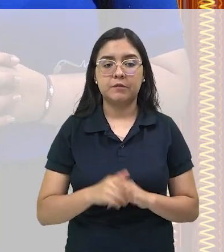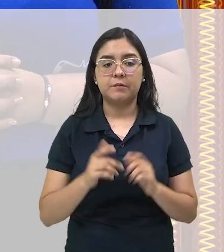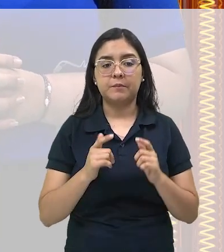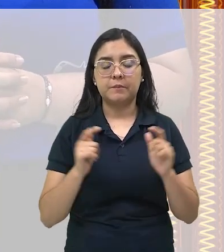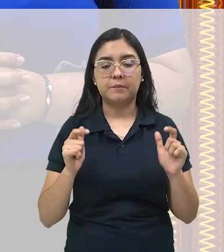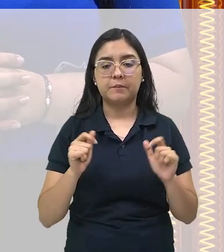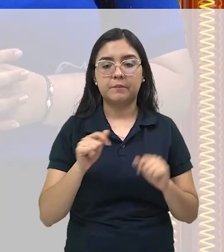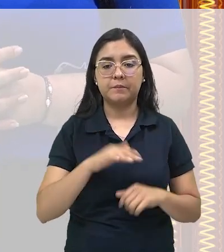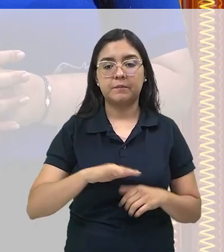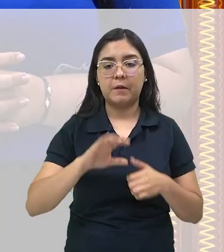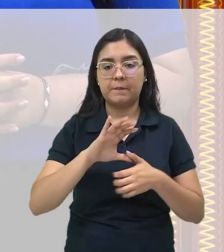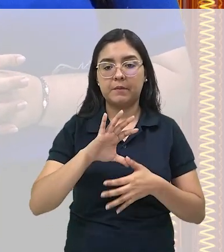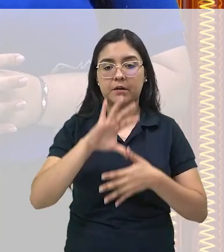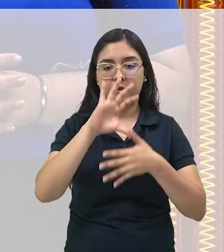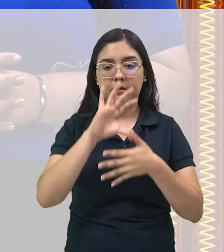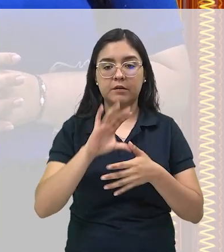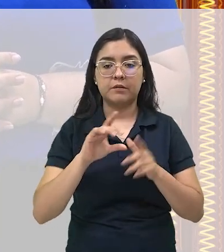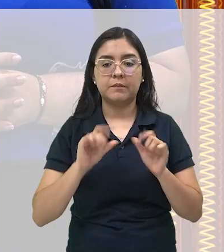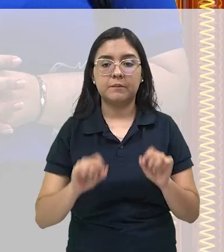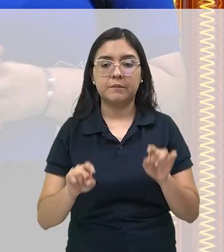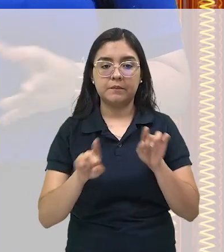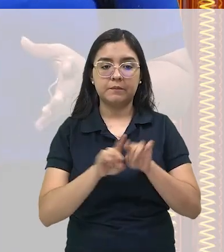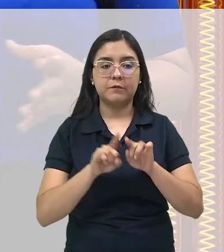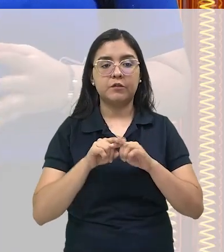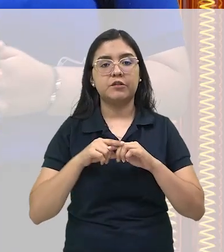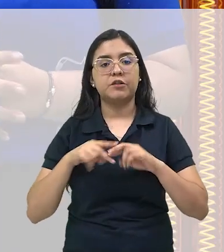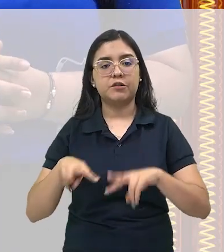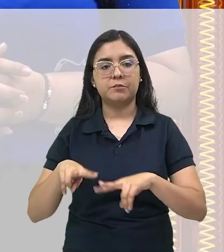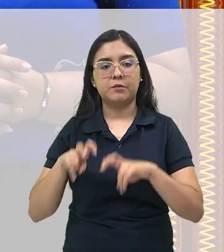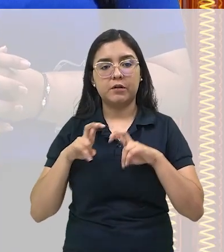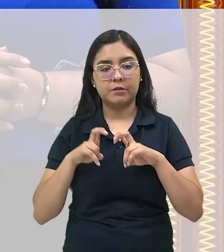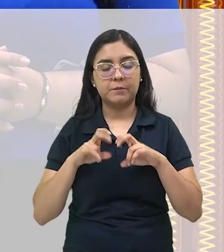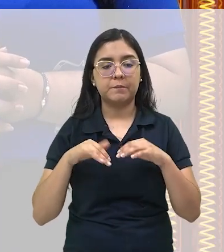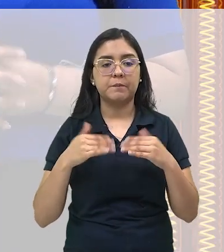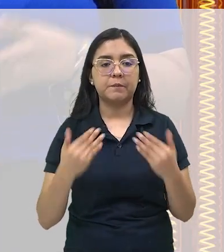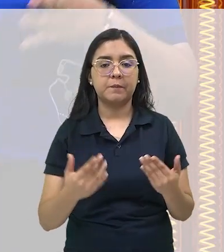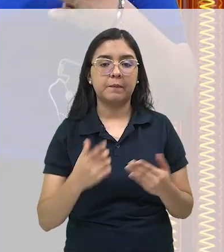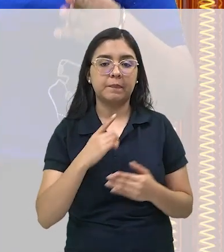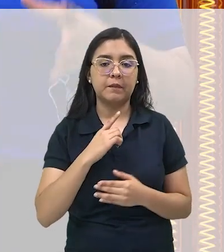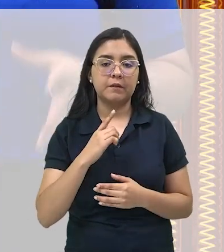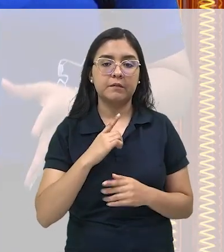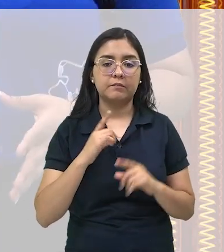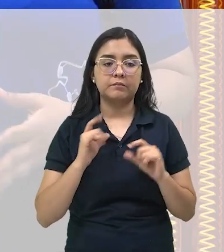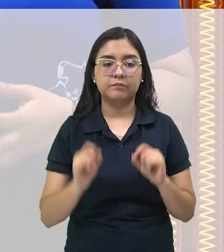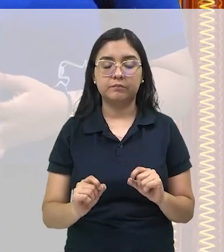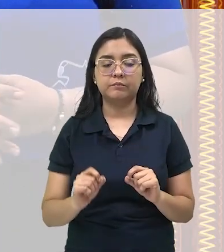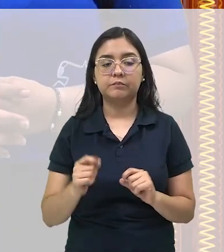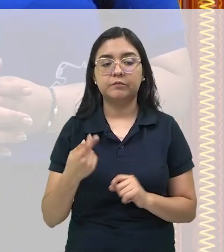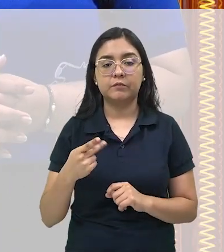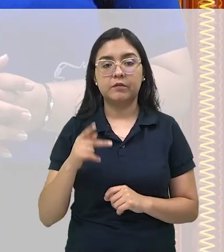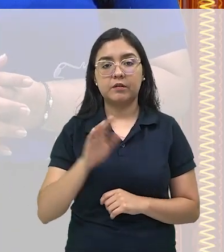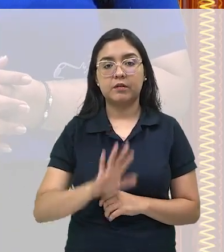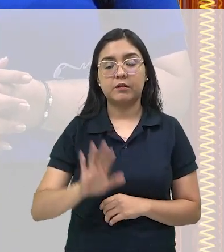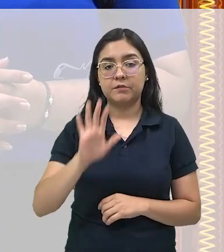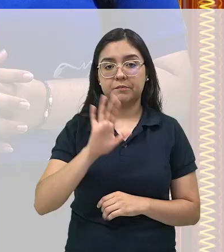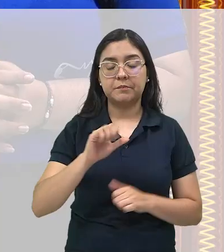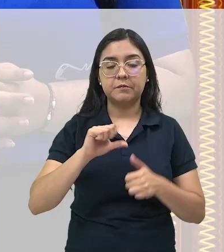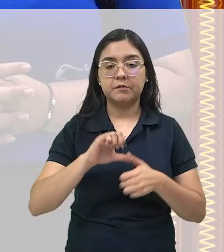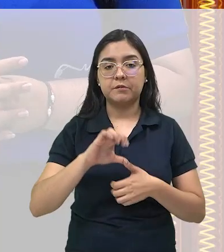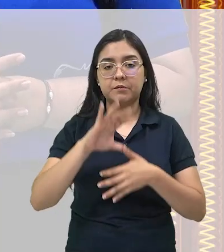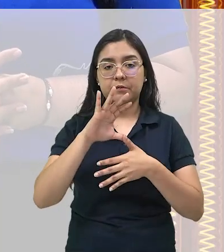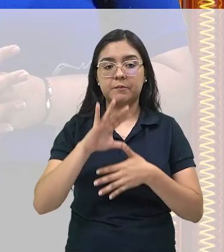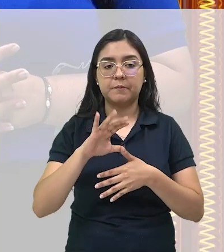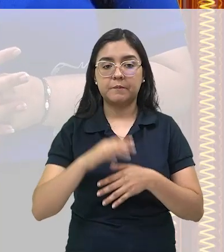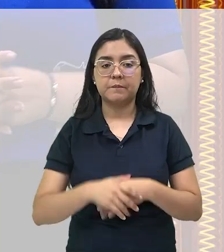continente americano, que foi a de exploração. E fez, então, aí com que, como tivéssemos aqui, nessa região do continente americano,